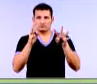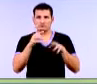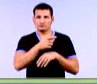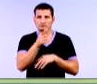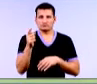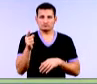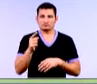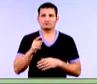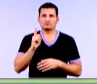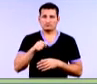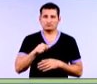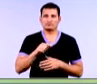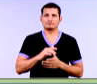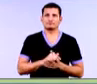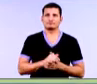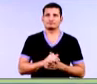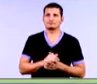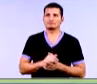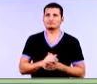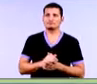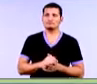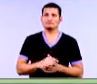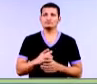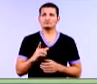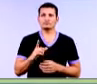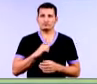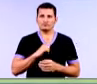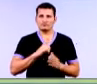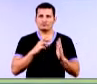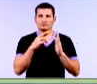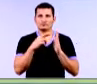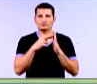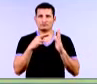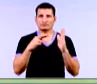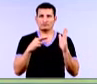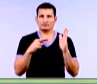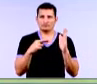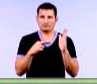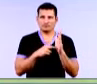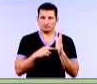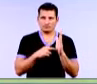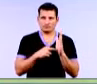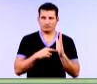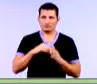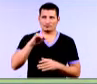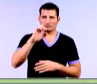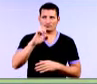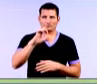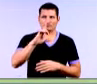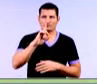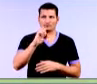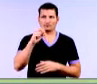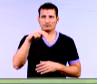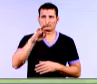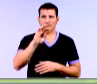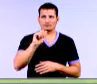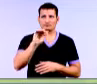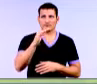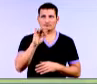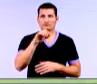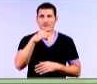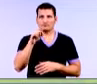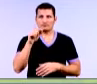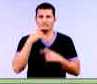vocês é que existe uma regrinha de indentação em linguagem de programação que